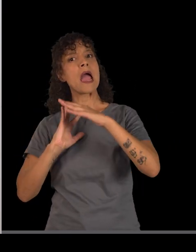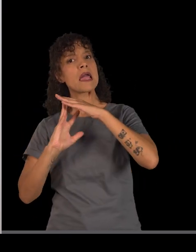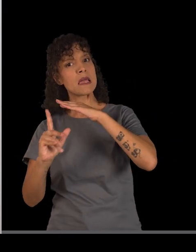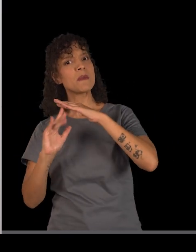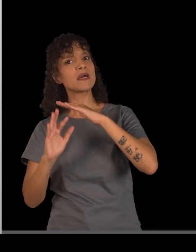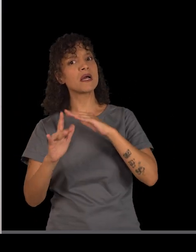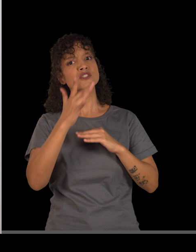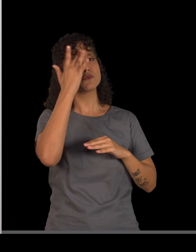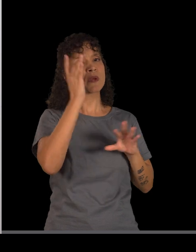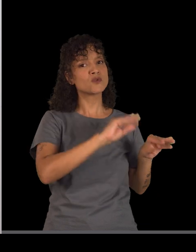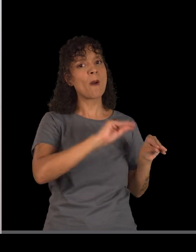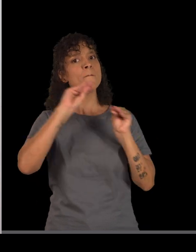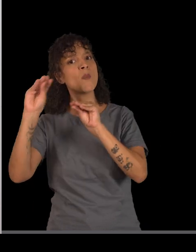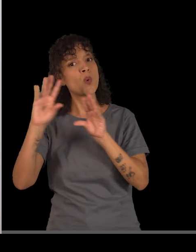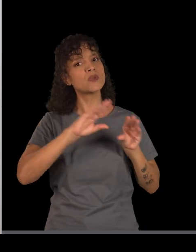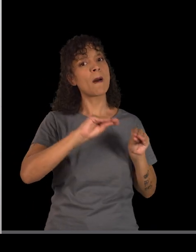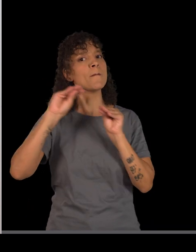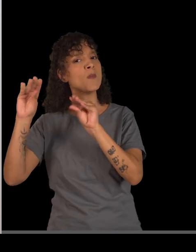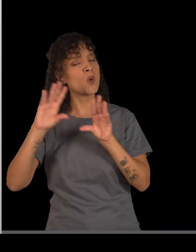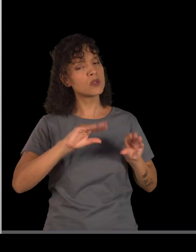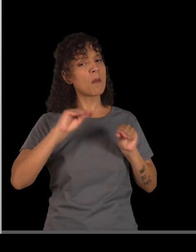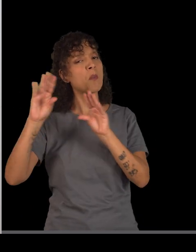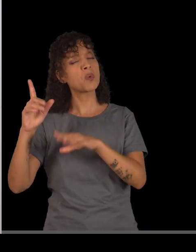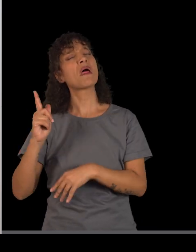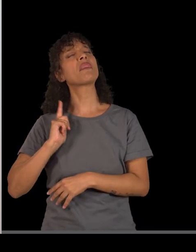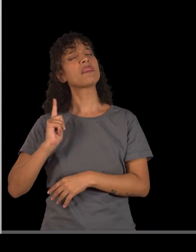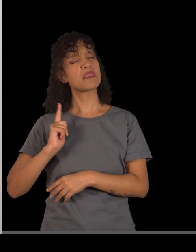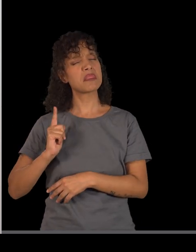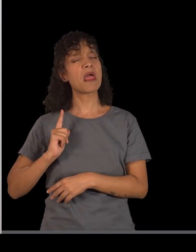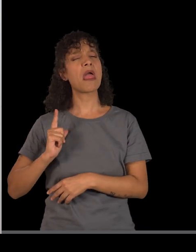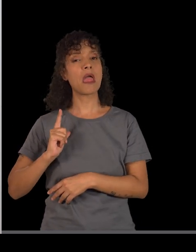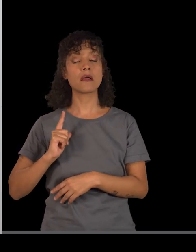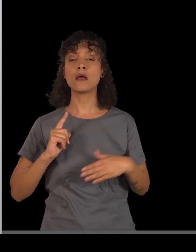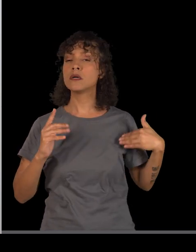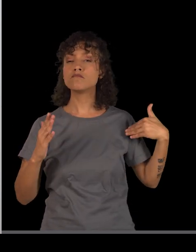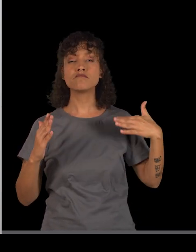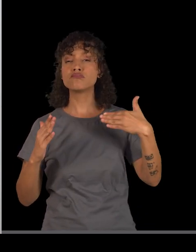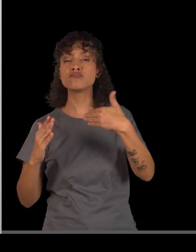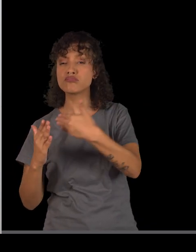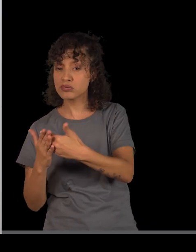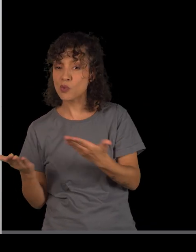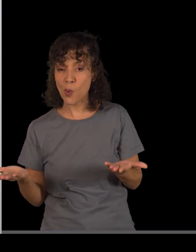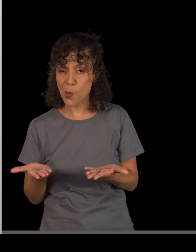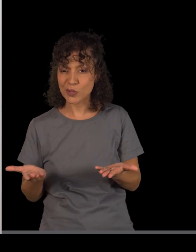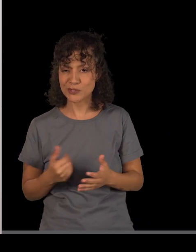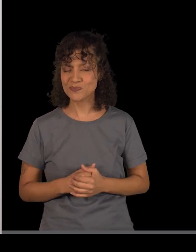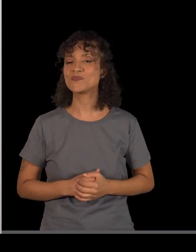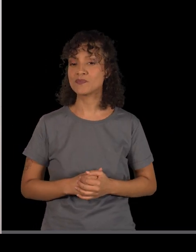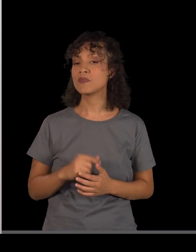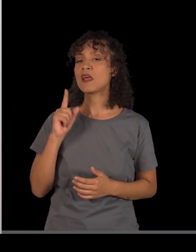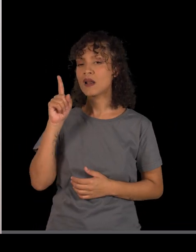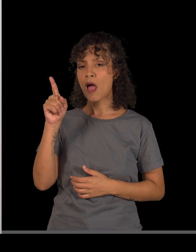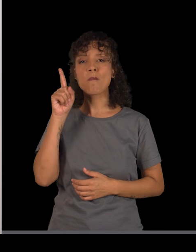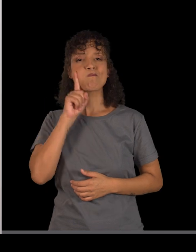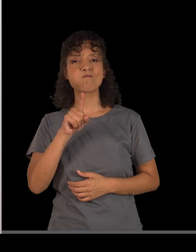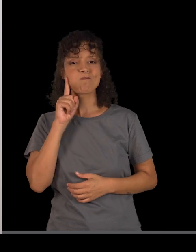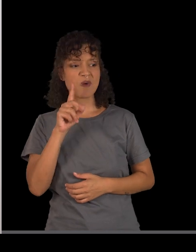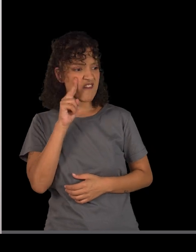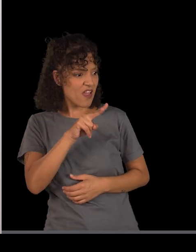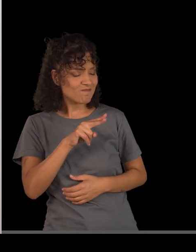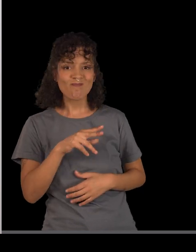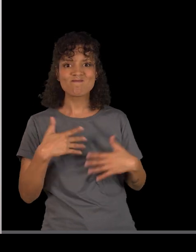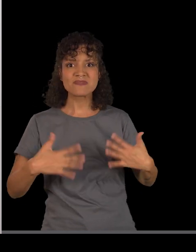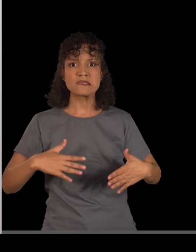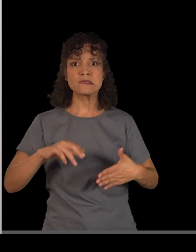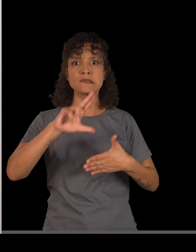muitos imigrantes cubanos e isso acontece desde a época da Revolução Cubana. Os Estados Unidos, com medo de que o resto